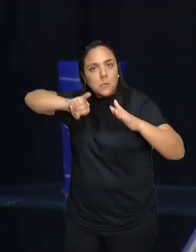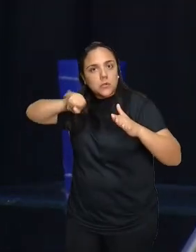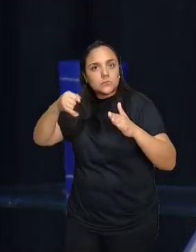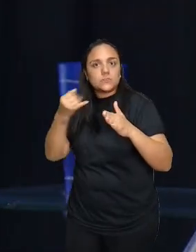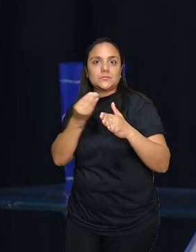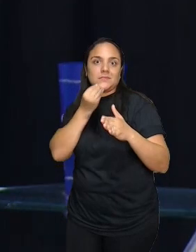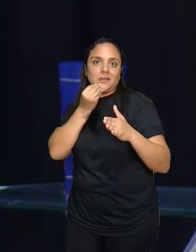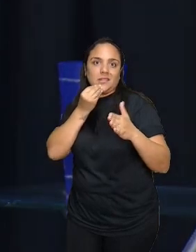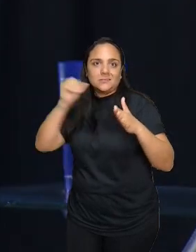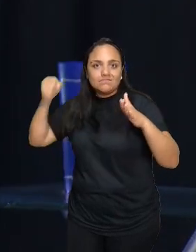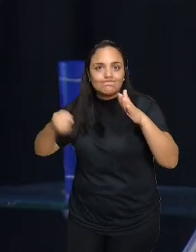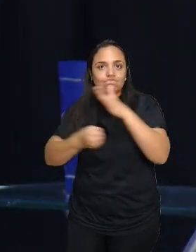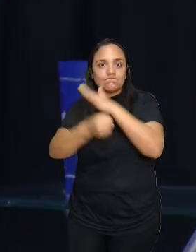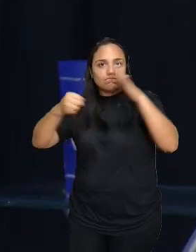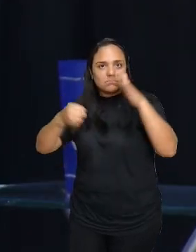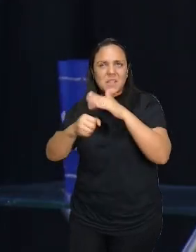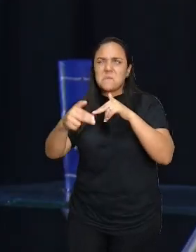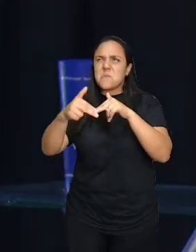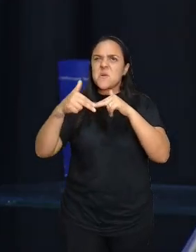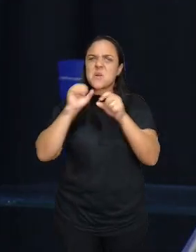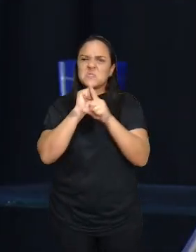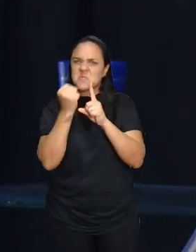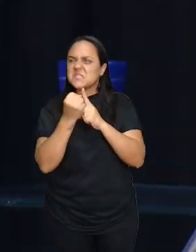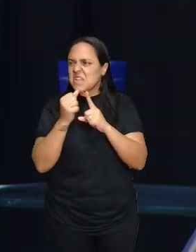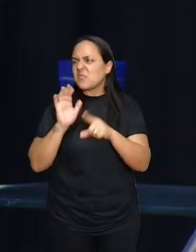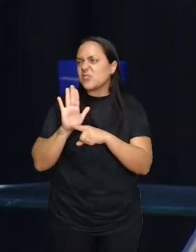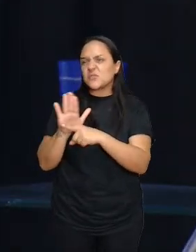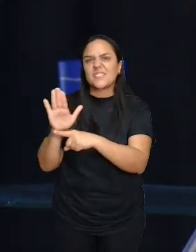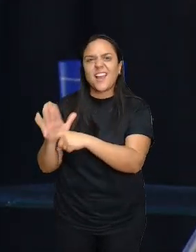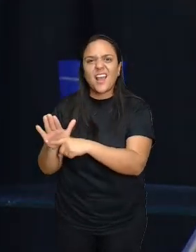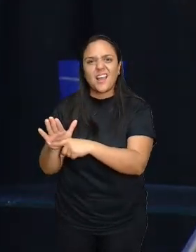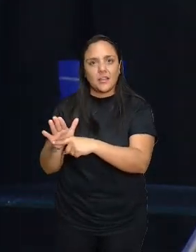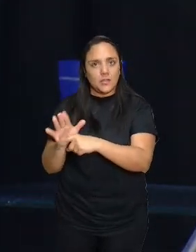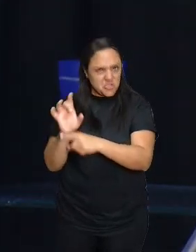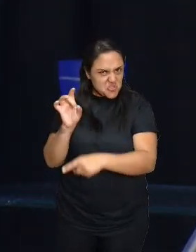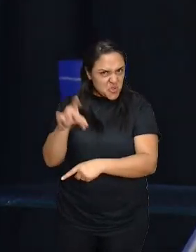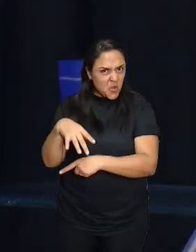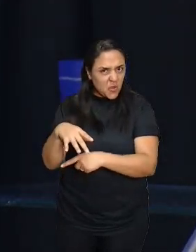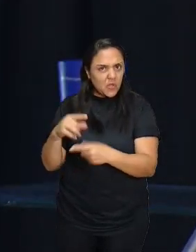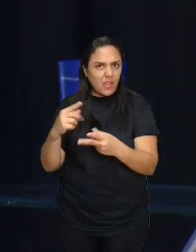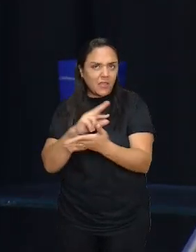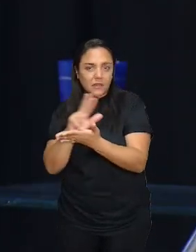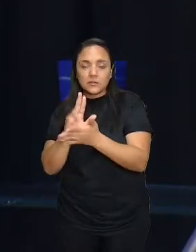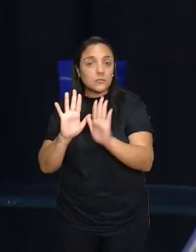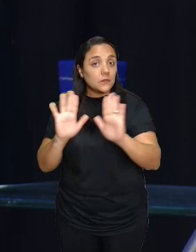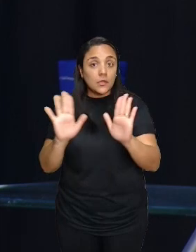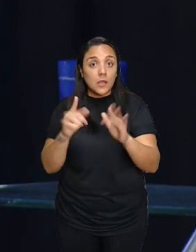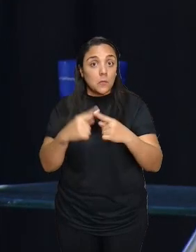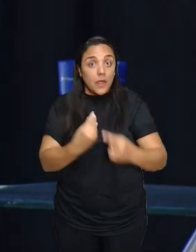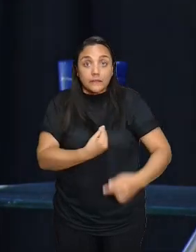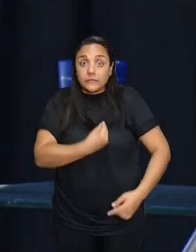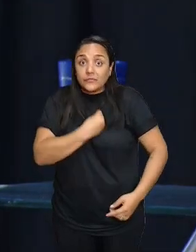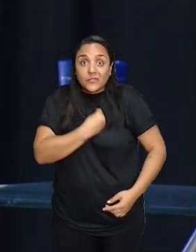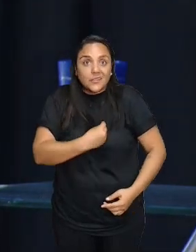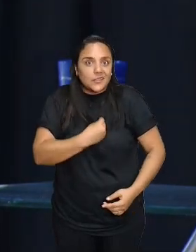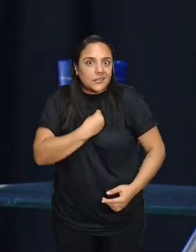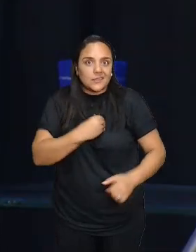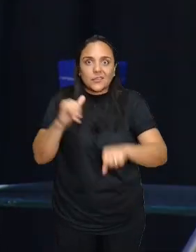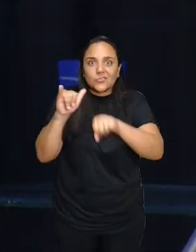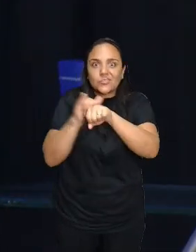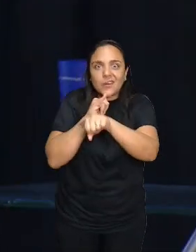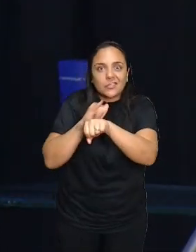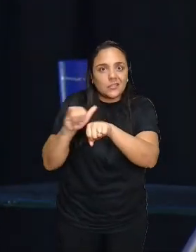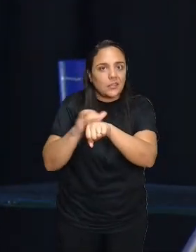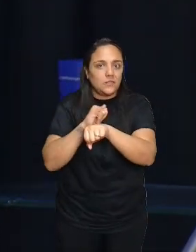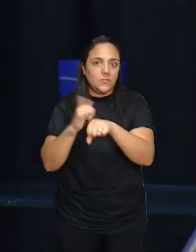por uma questão social, de representatividade ou diversidade, é por sobrevivência, é estratégico. Como